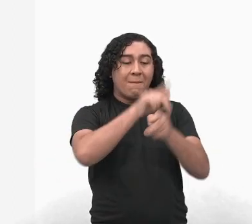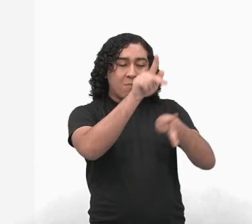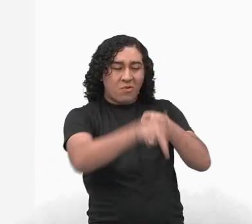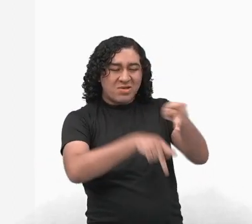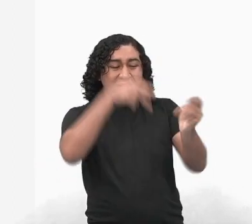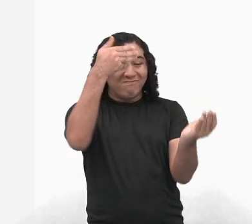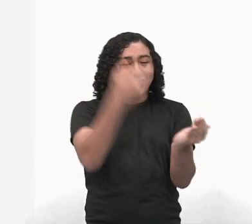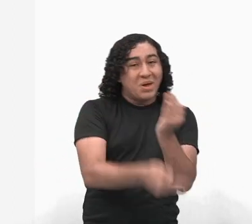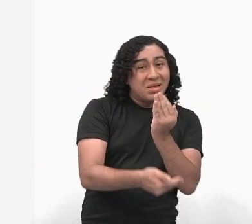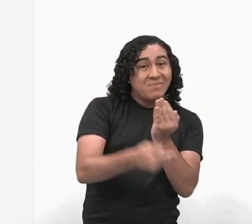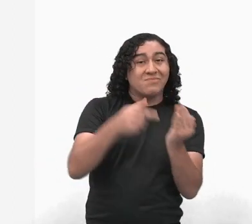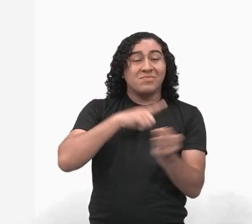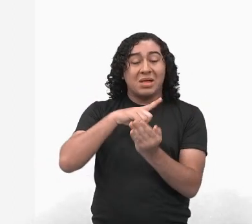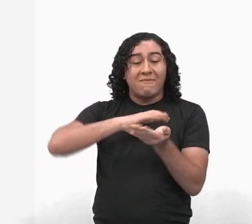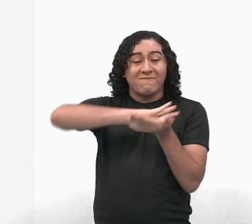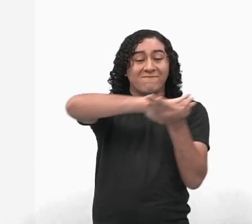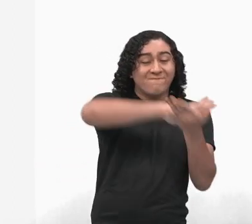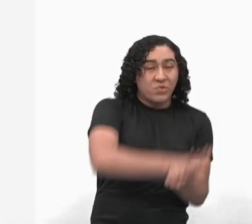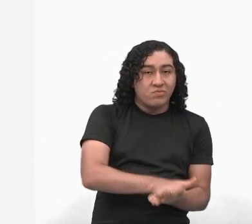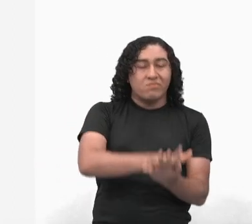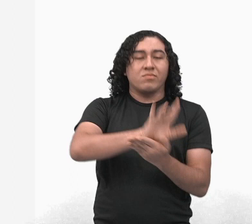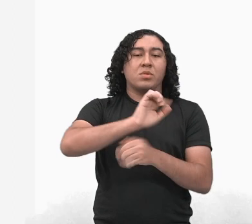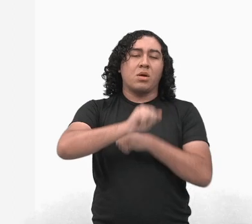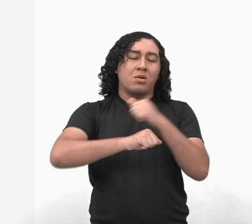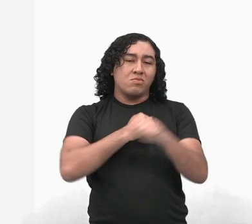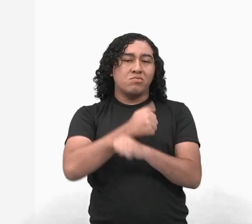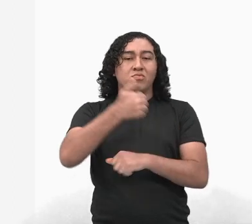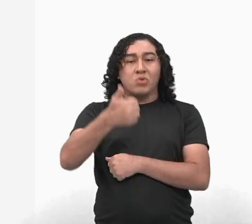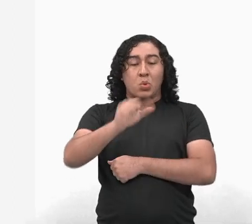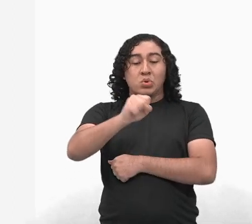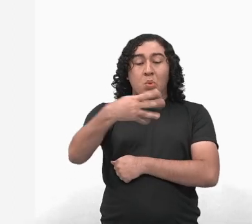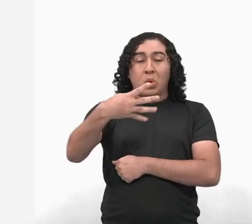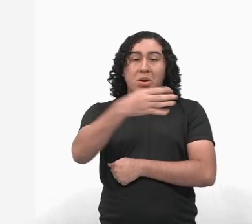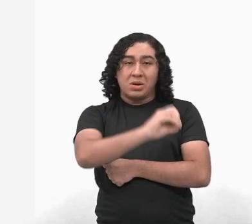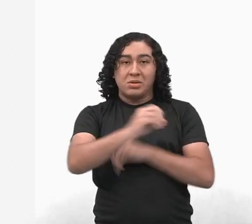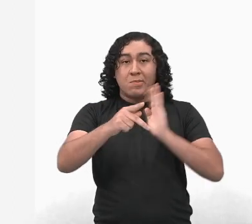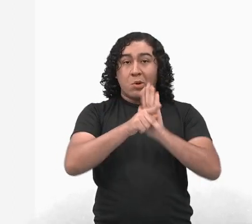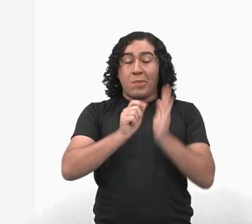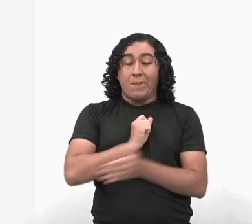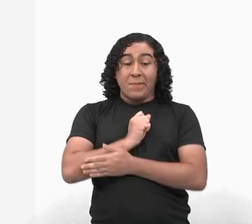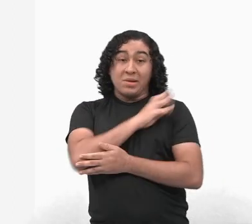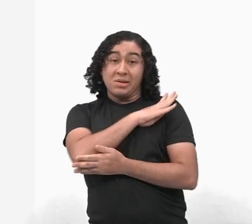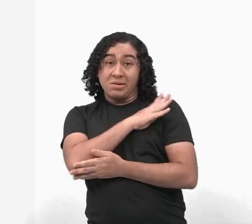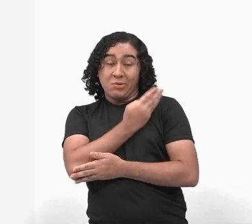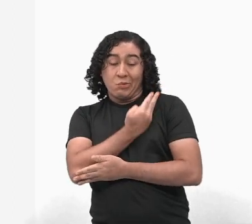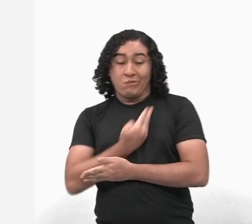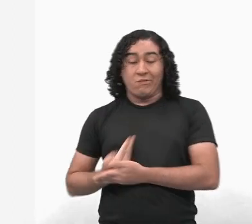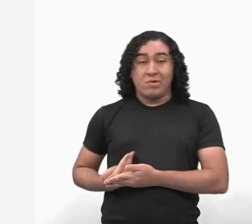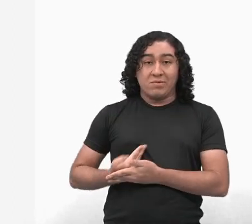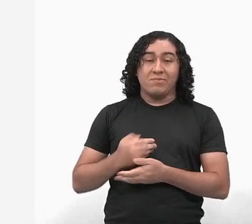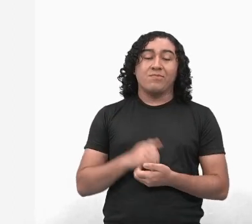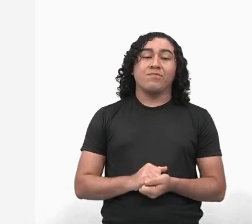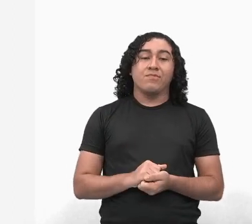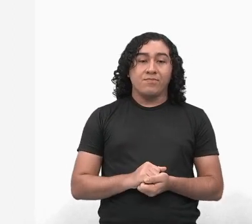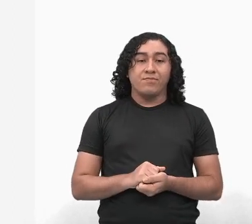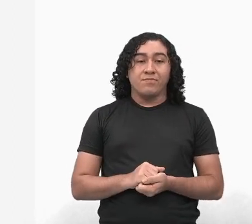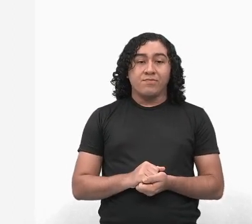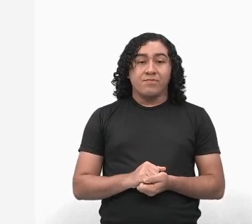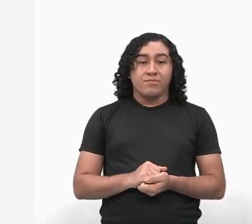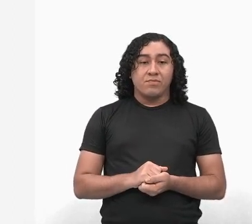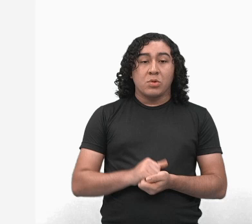poder central em meados de 1840 pelas tropas do governo. O líder Cosme foi